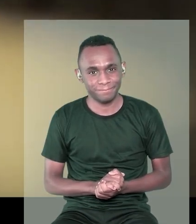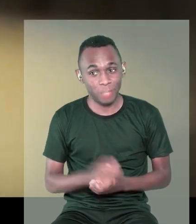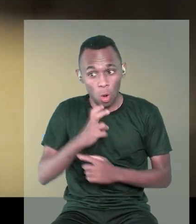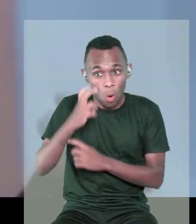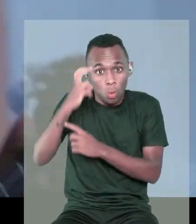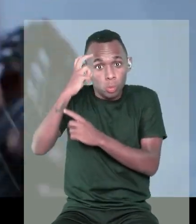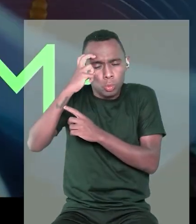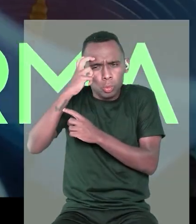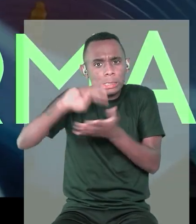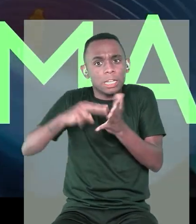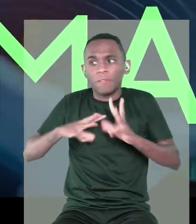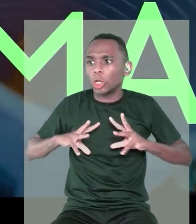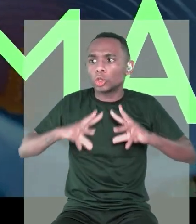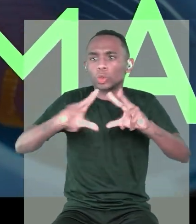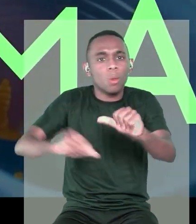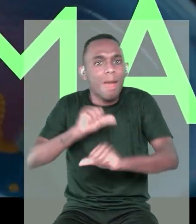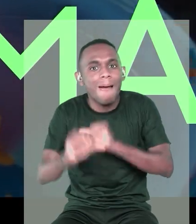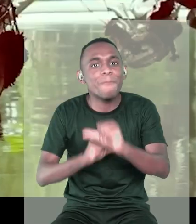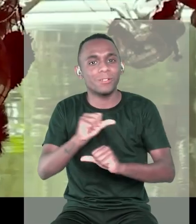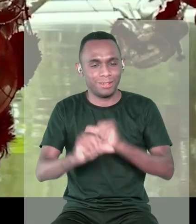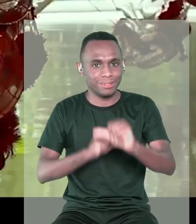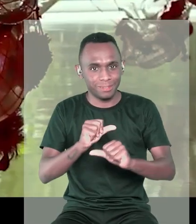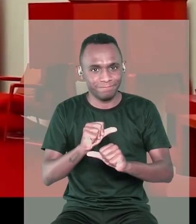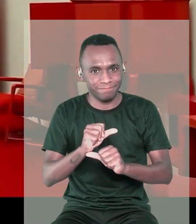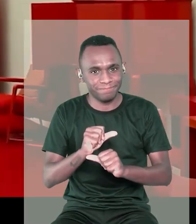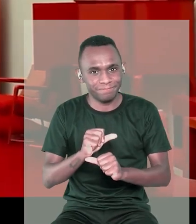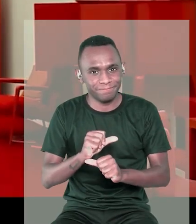A cultura é tudo aquilo que transforma.